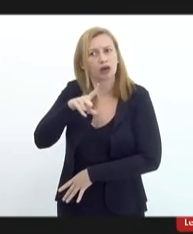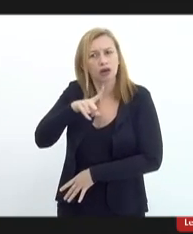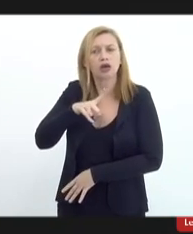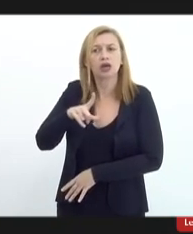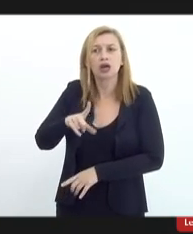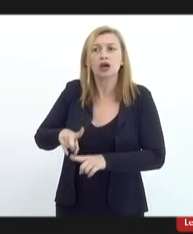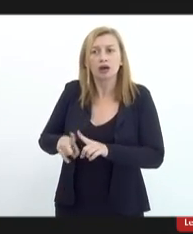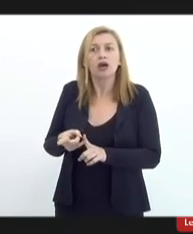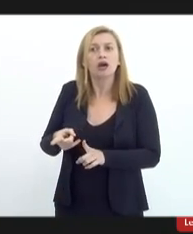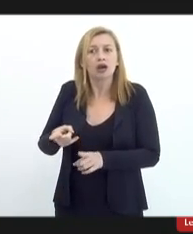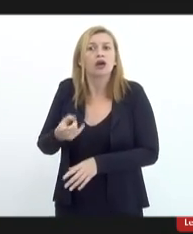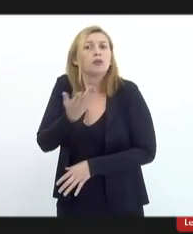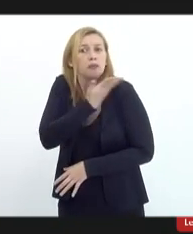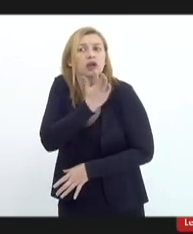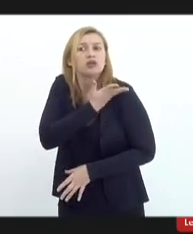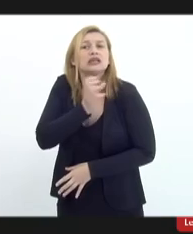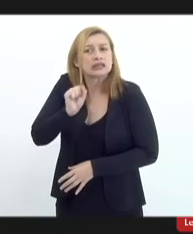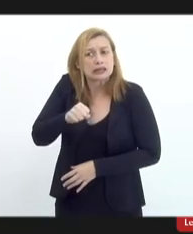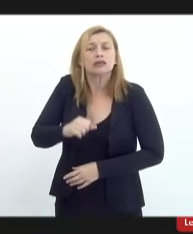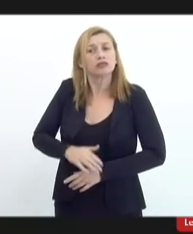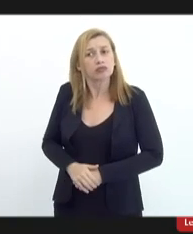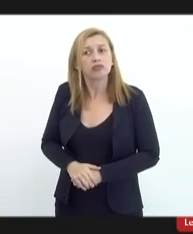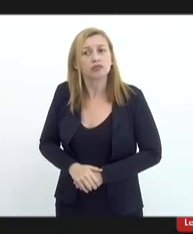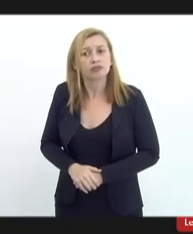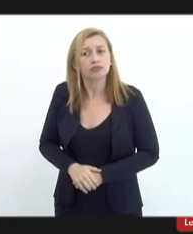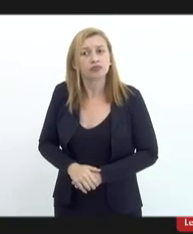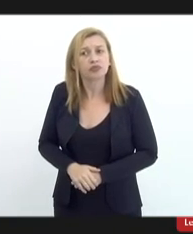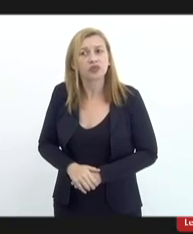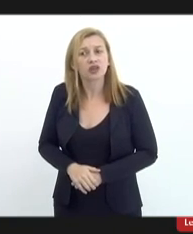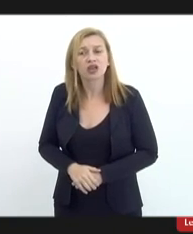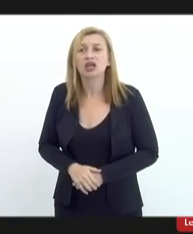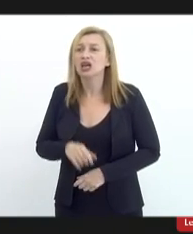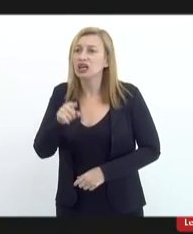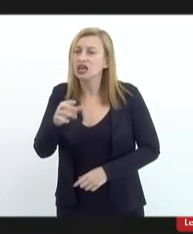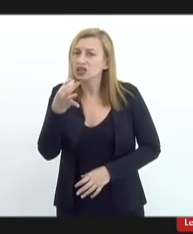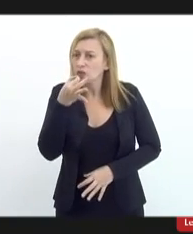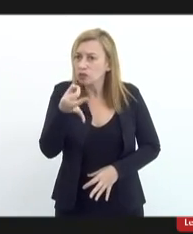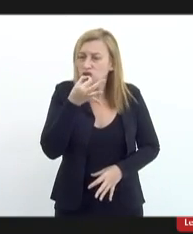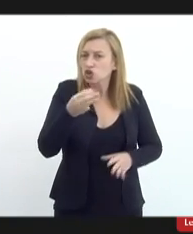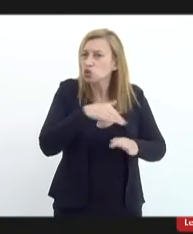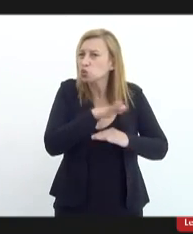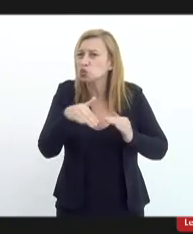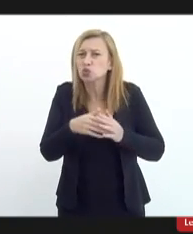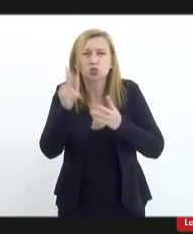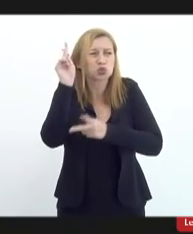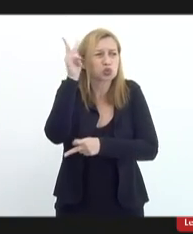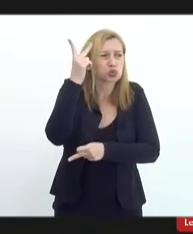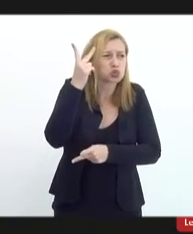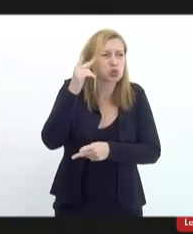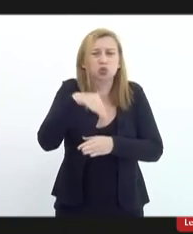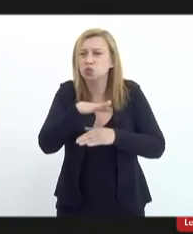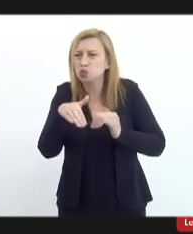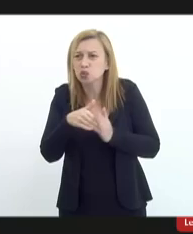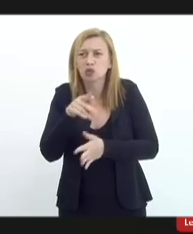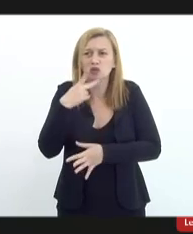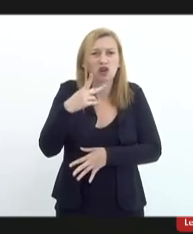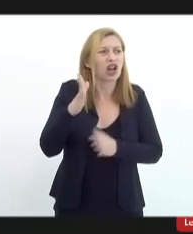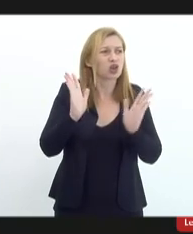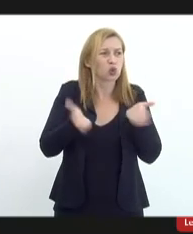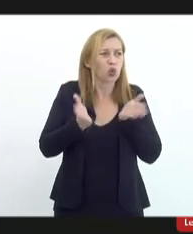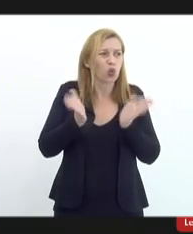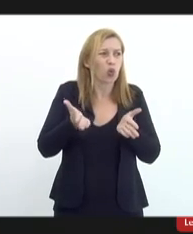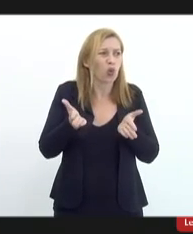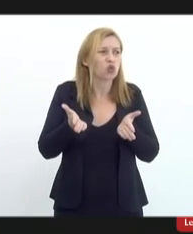mas é preconceituoso. E esses depoimentos todos, esse histórico todo que foi feito